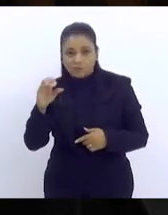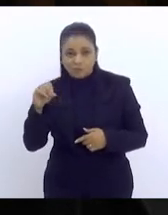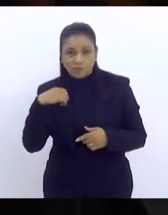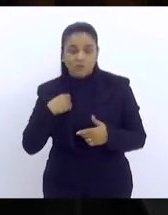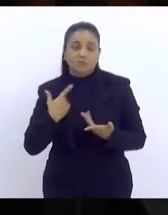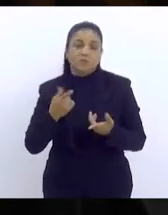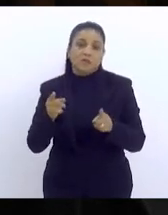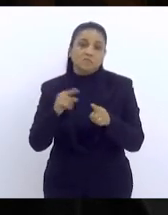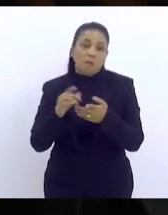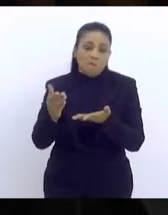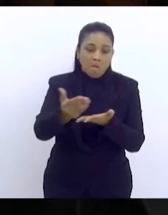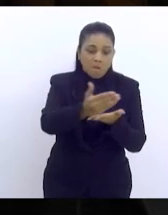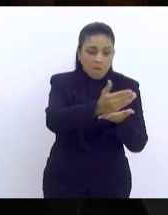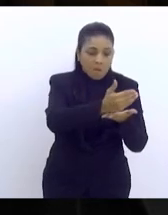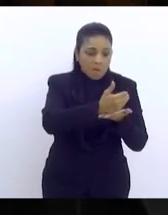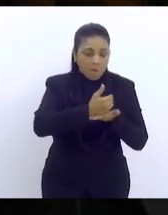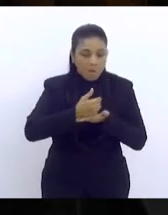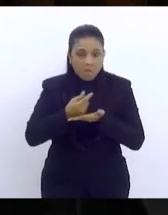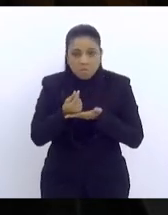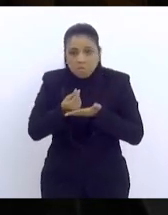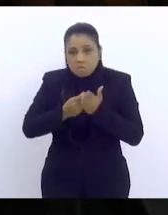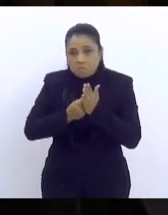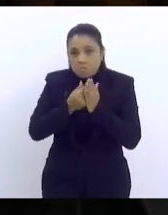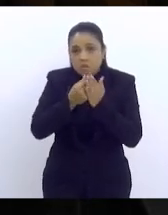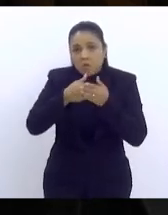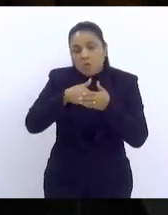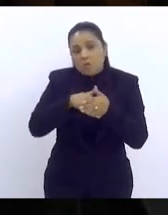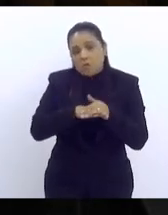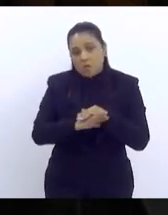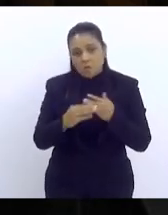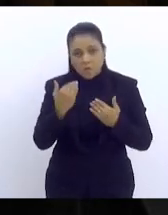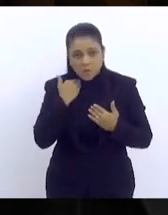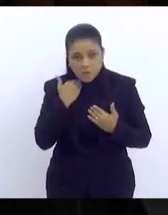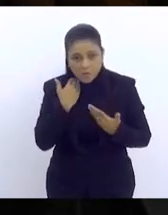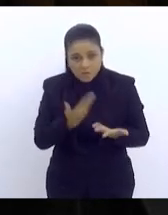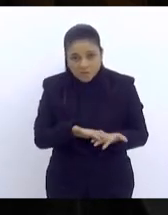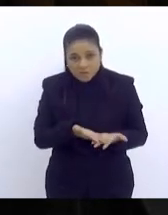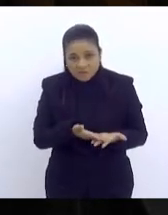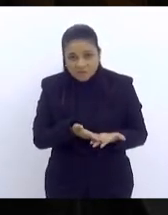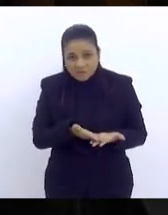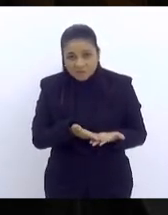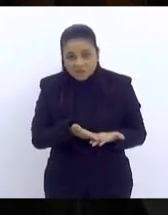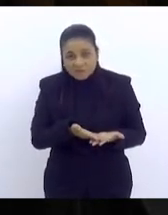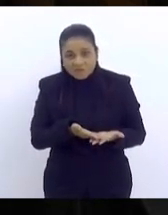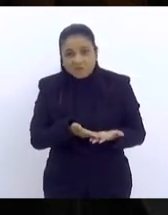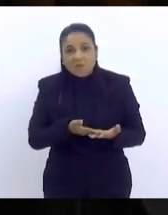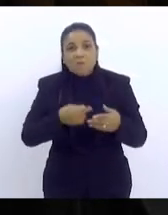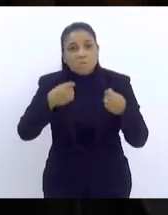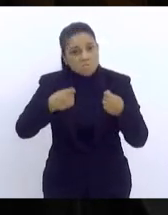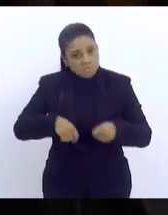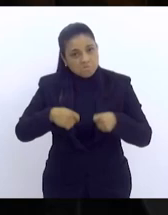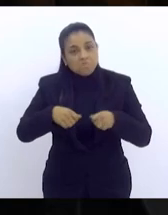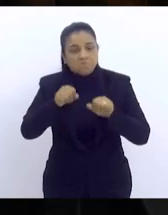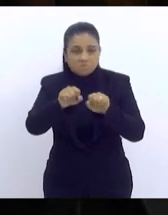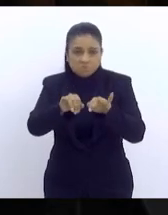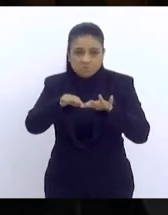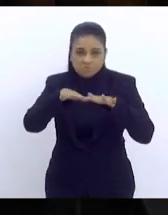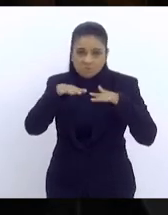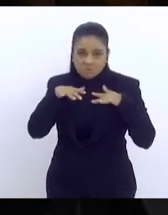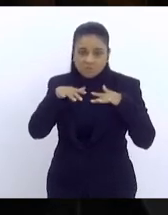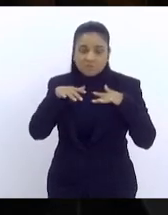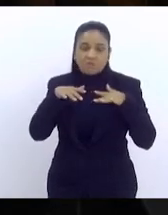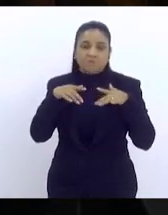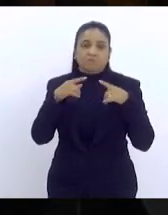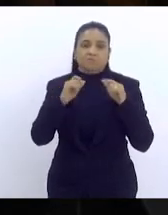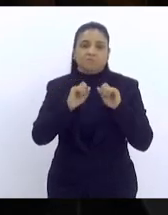arrecadação por isso é necessário senhor presidente que o Parlamento acorde